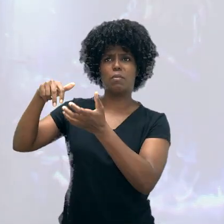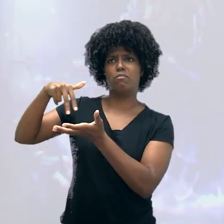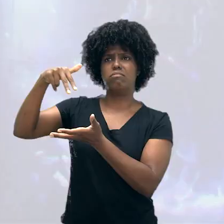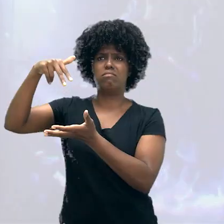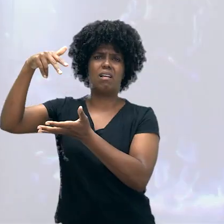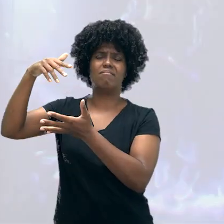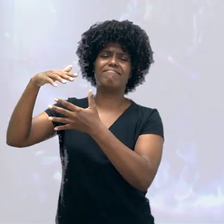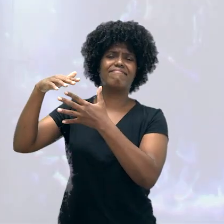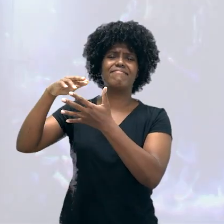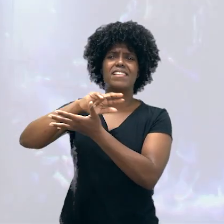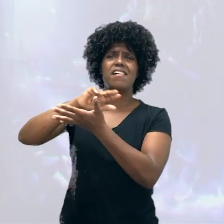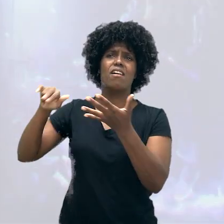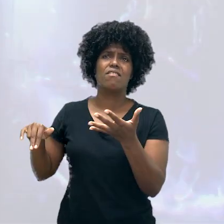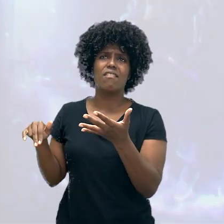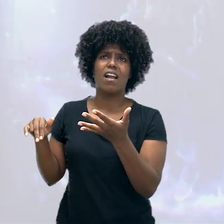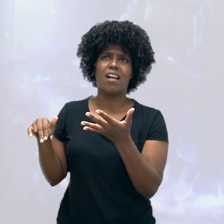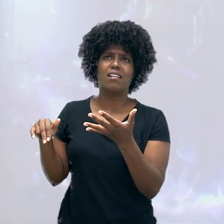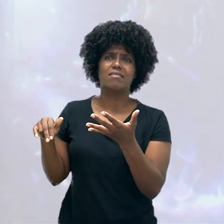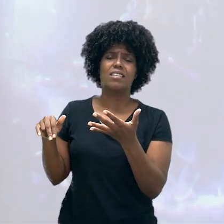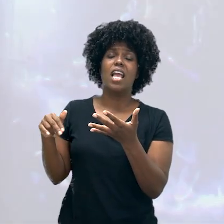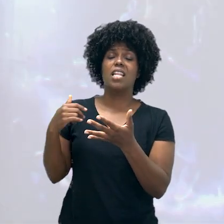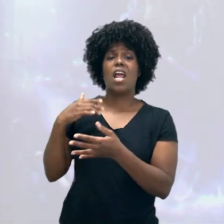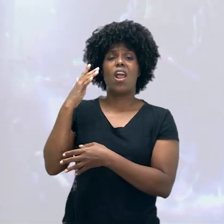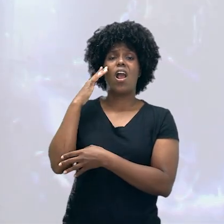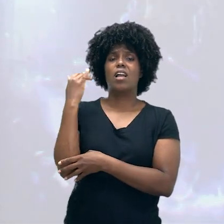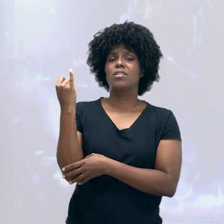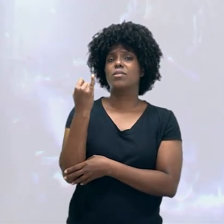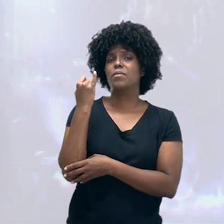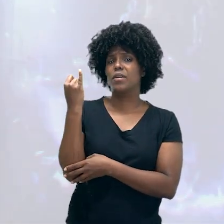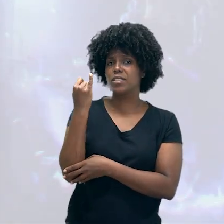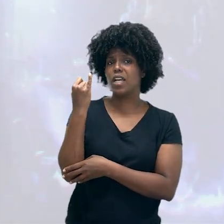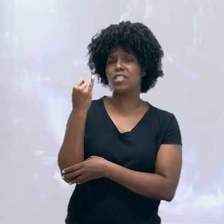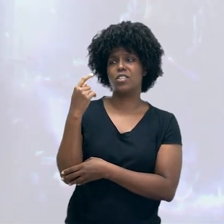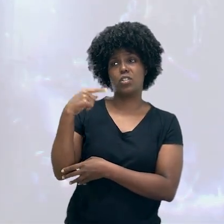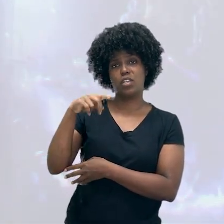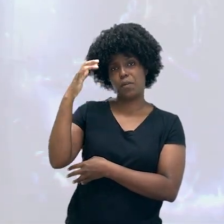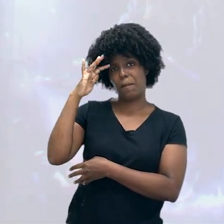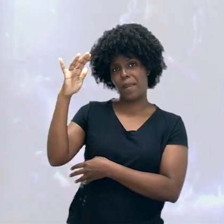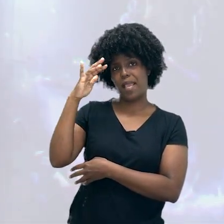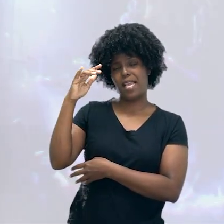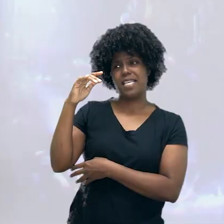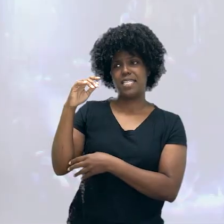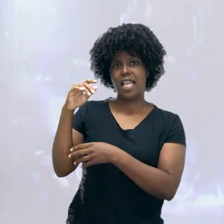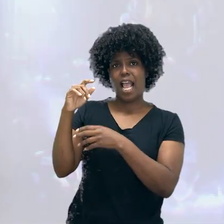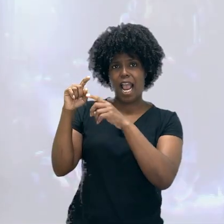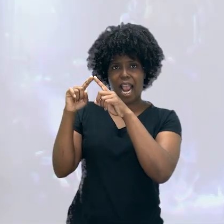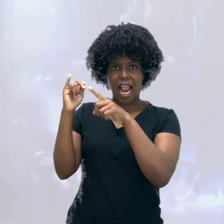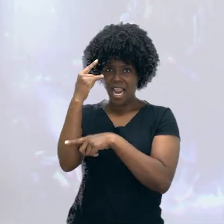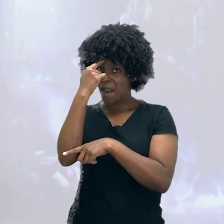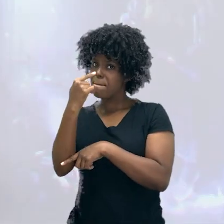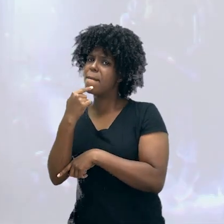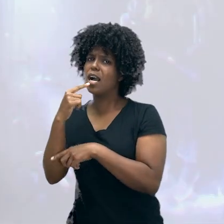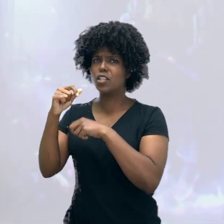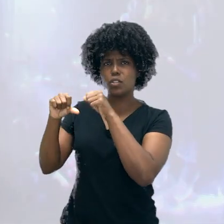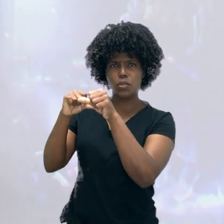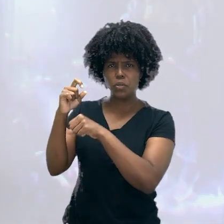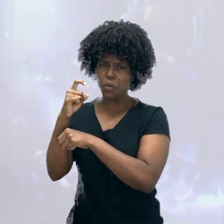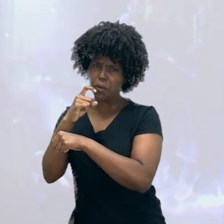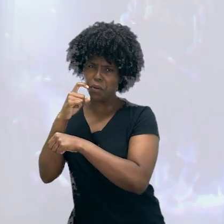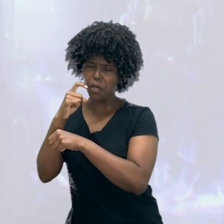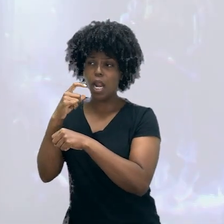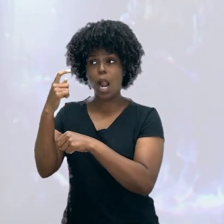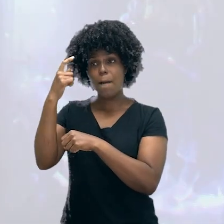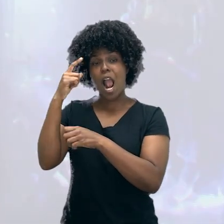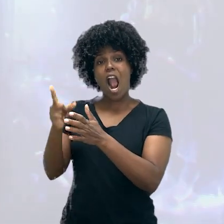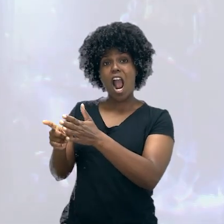estar flutuando, porque pode estar em qualquer lugar da imagem, né? E aí que eu acho que é fundamental quando a gente pensa em manipulação, você